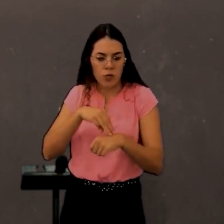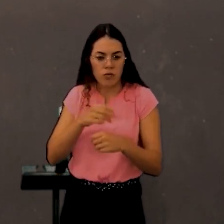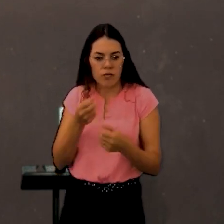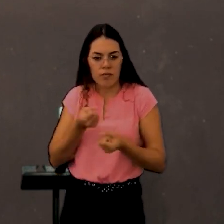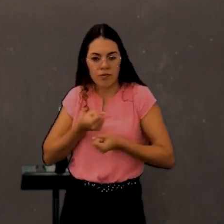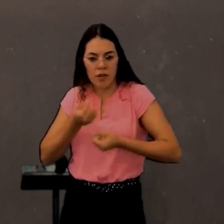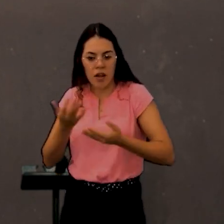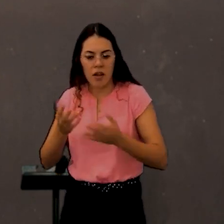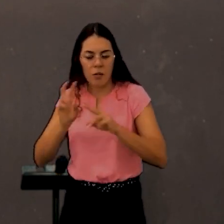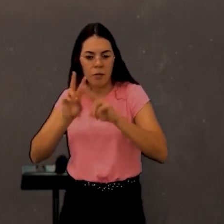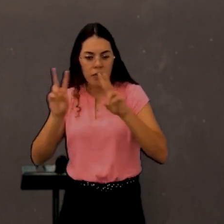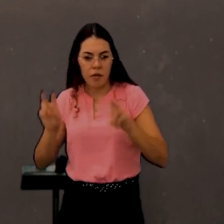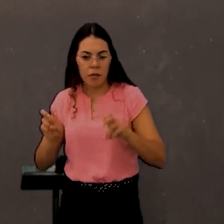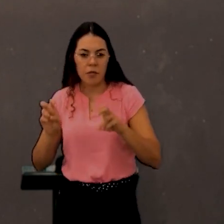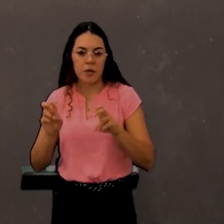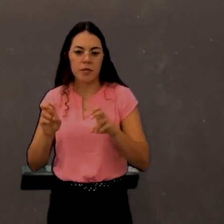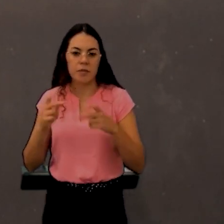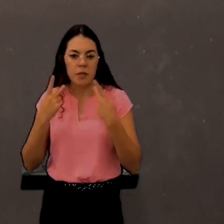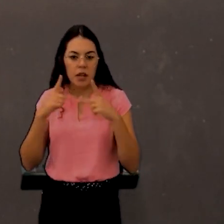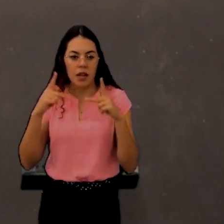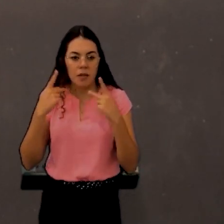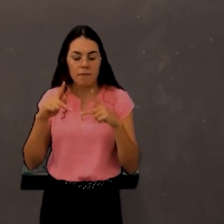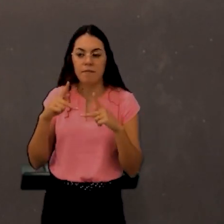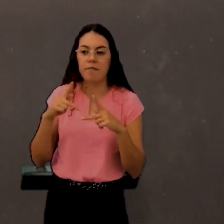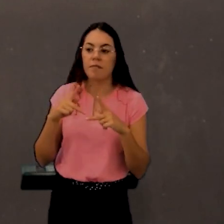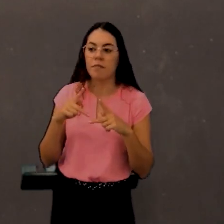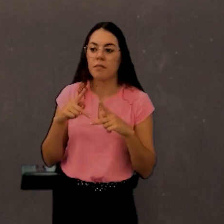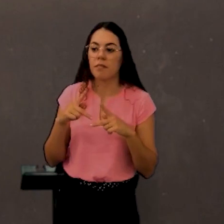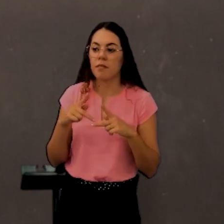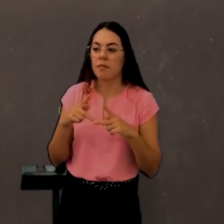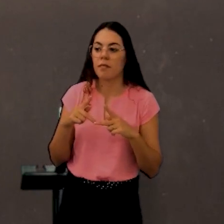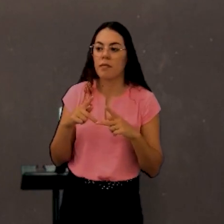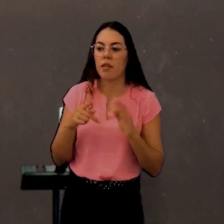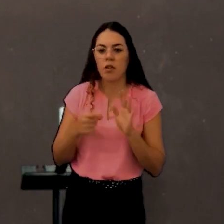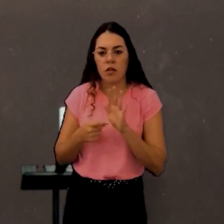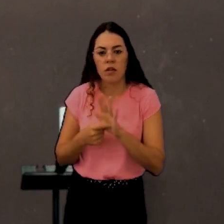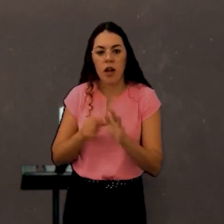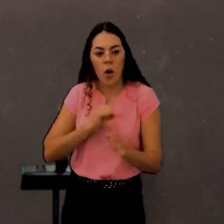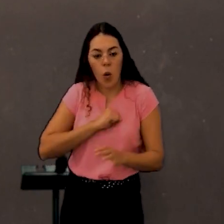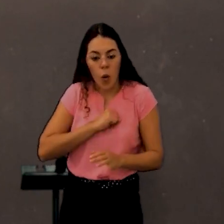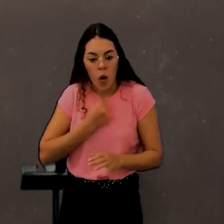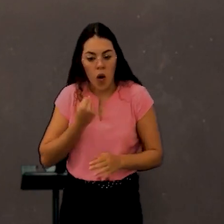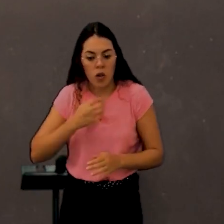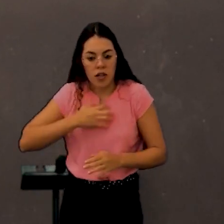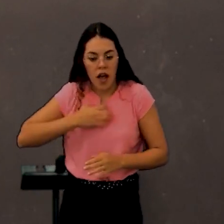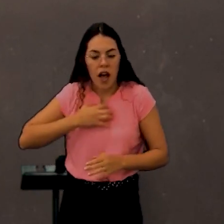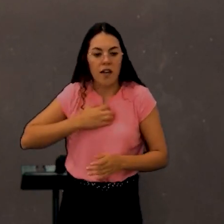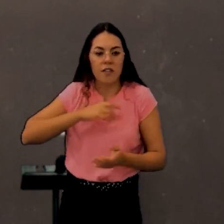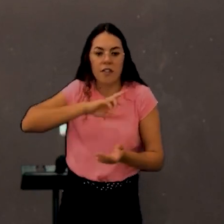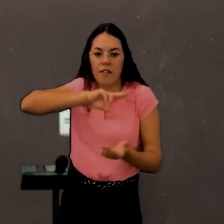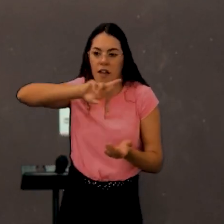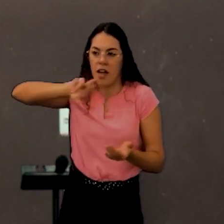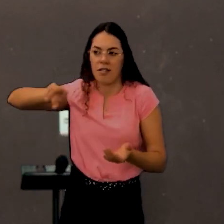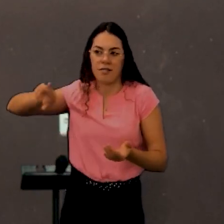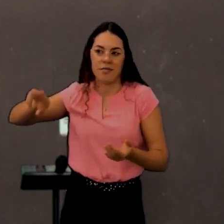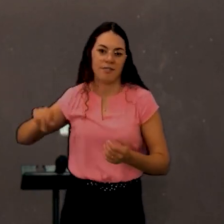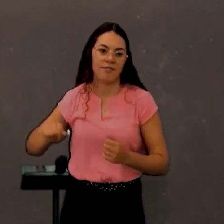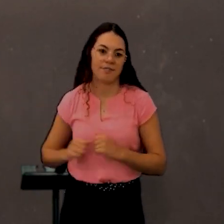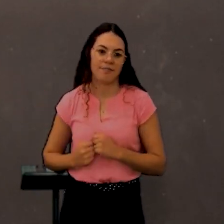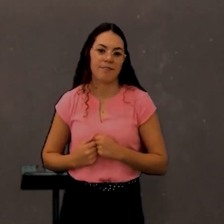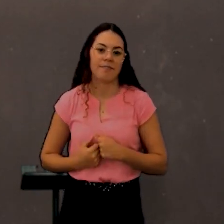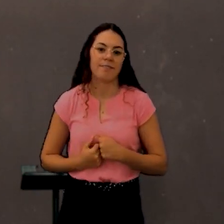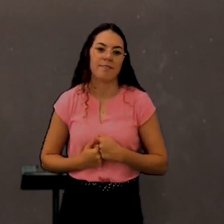você, essa mensagem, eu despertei ou despertarei o ódio e a ira de muita gente.